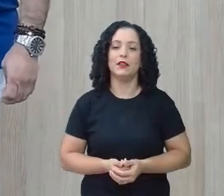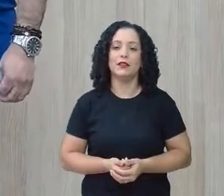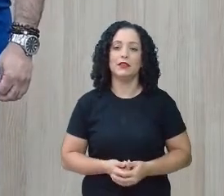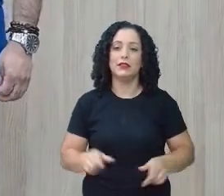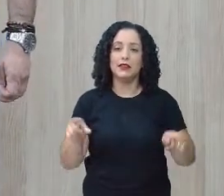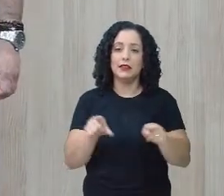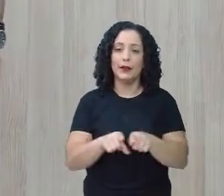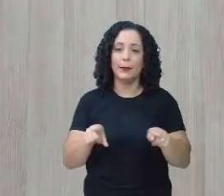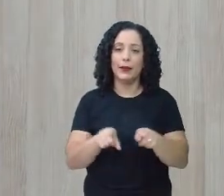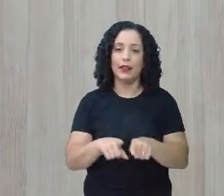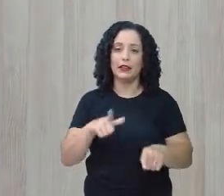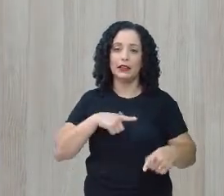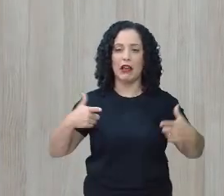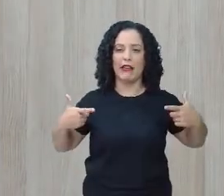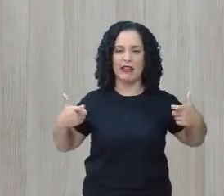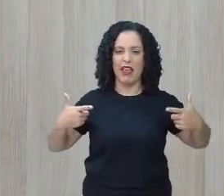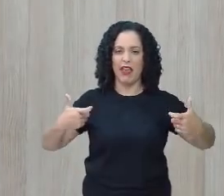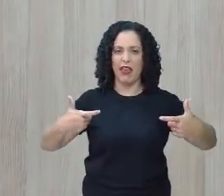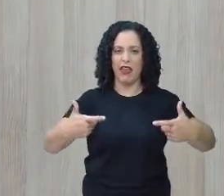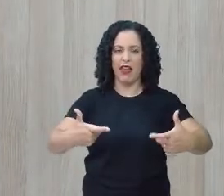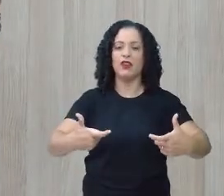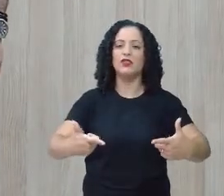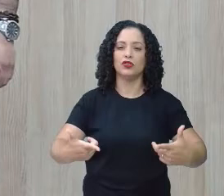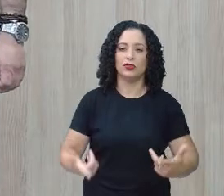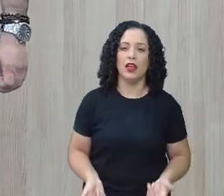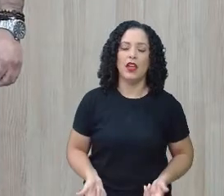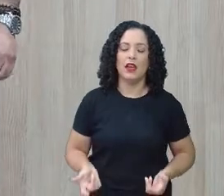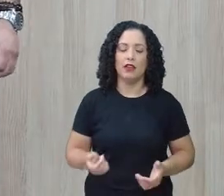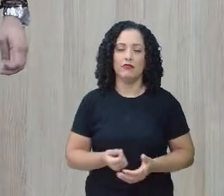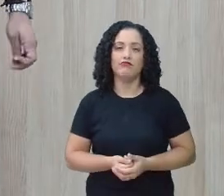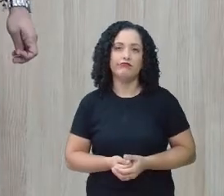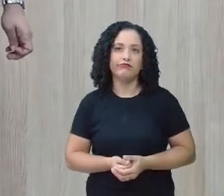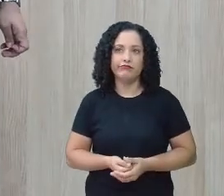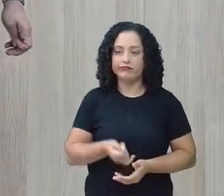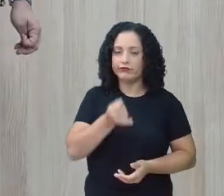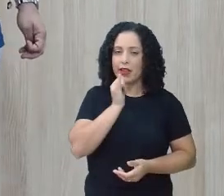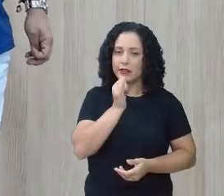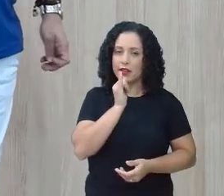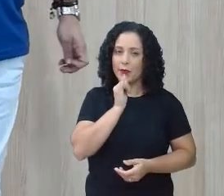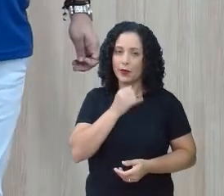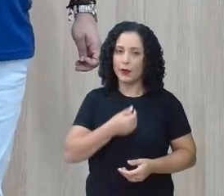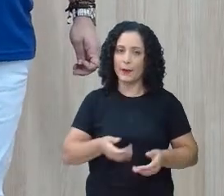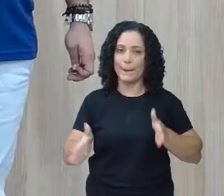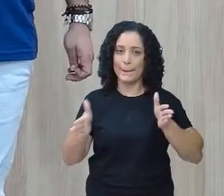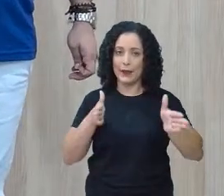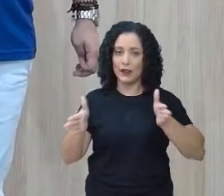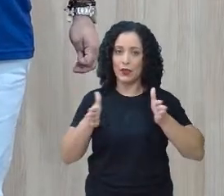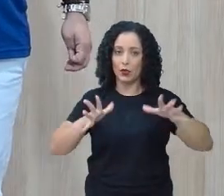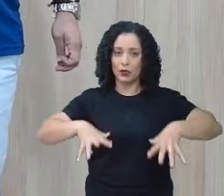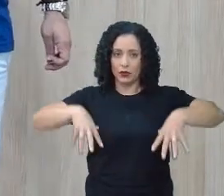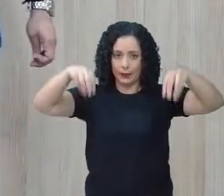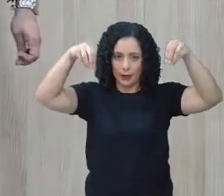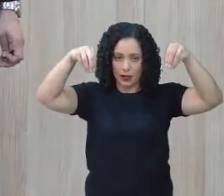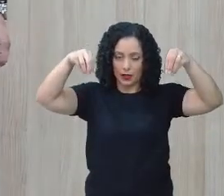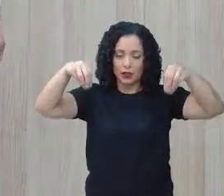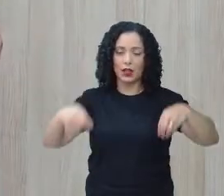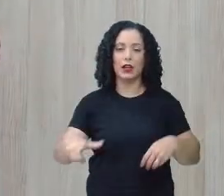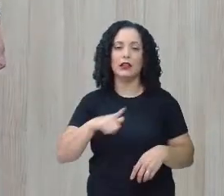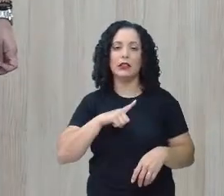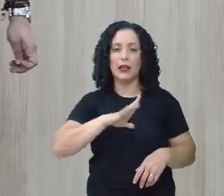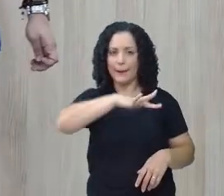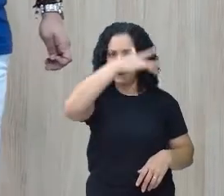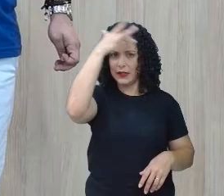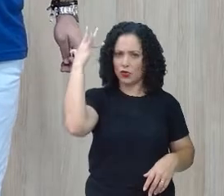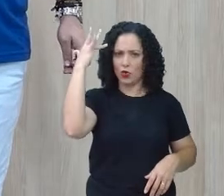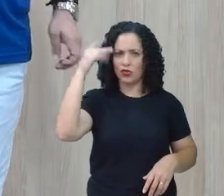E guerras também para ocupar e prestigiar os nobres. Vamos lembrar, durante o período da Idade Média, os nobres eram